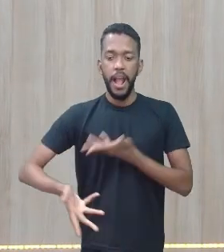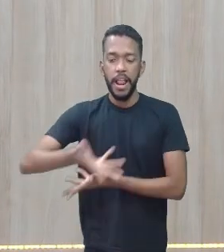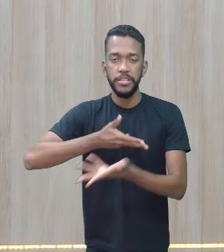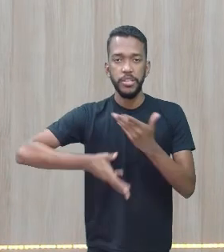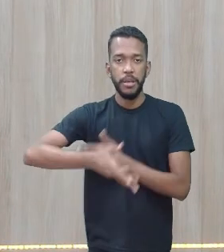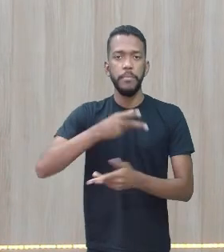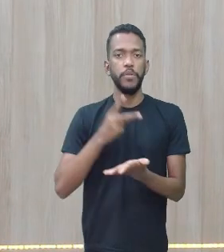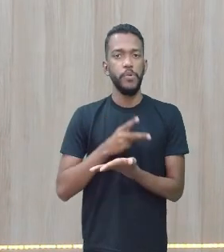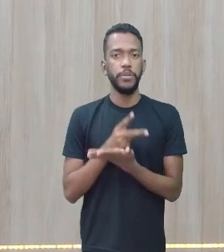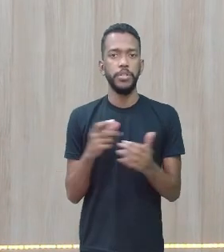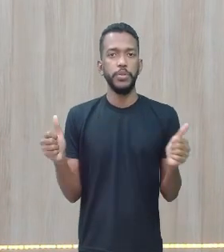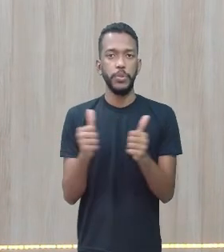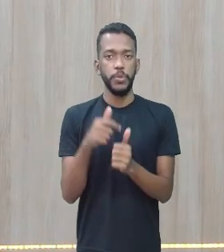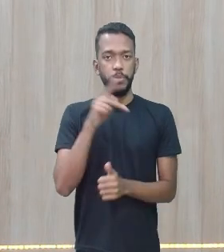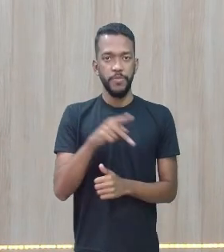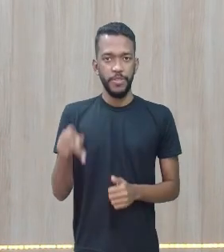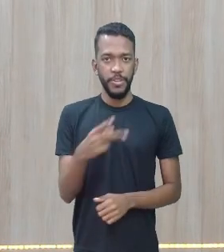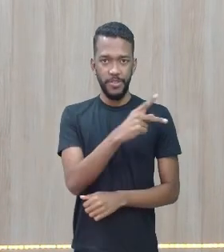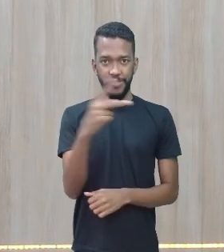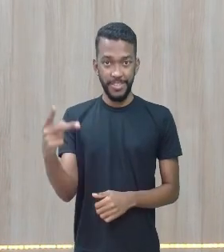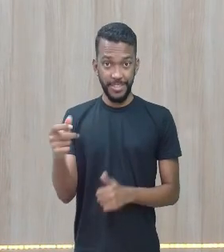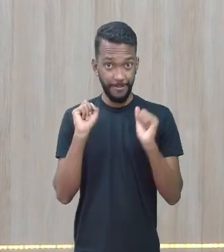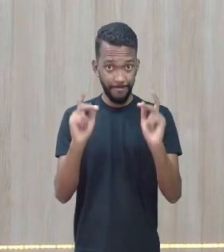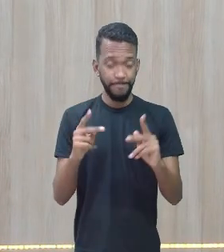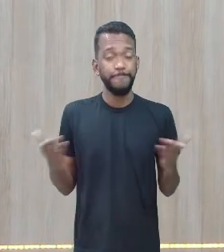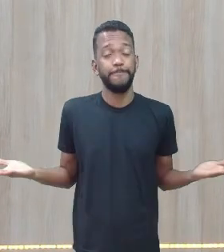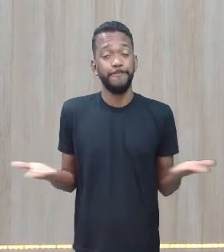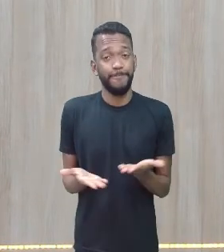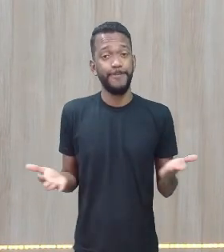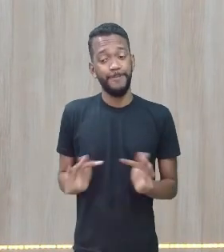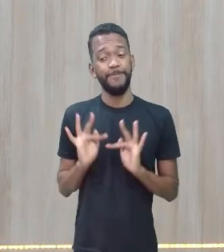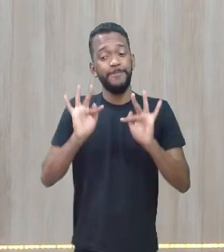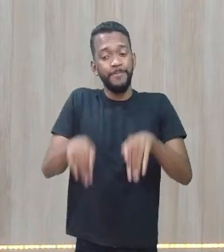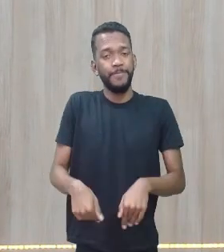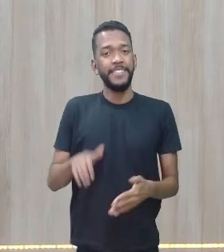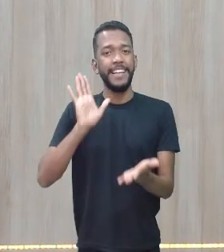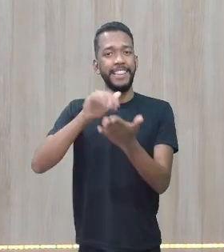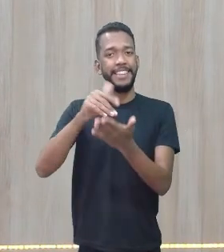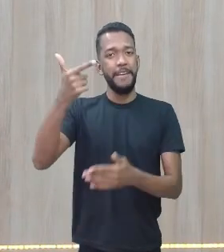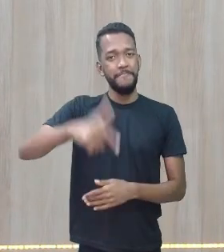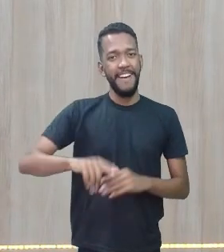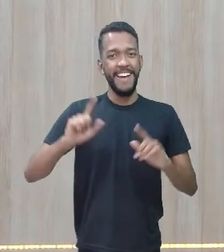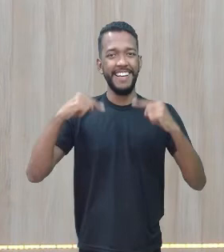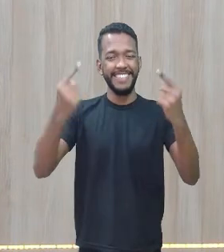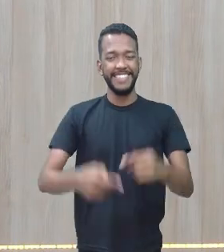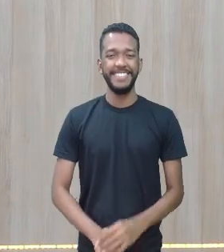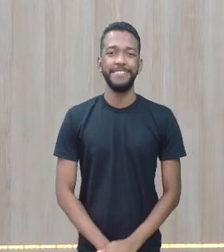constante com a professora de vocês, tá bom? Então, por hoje é só. Até mais.